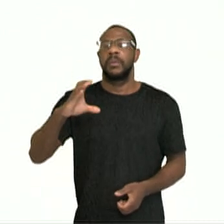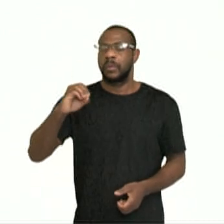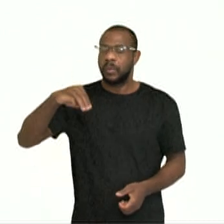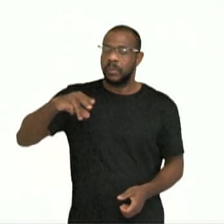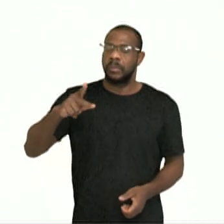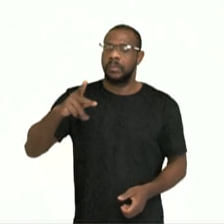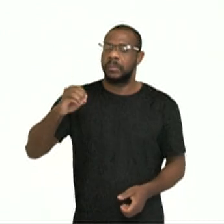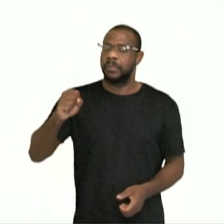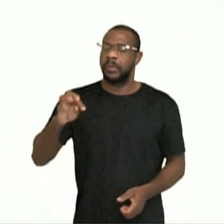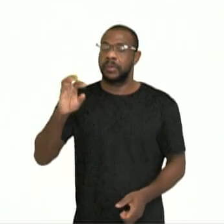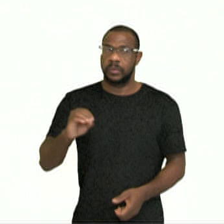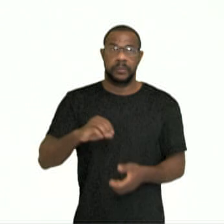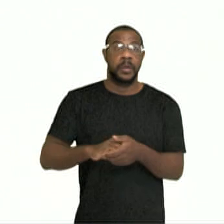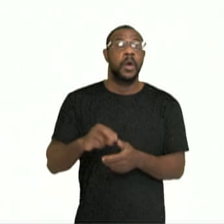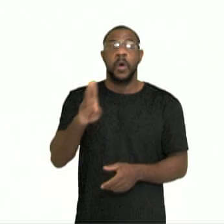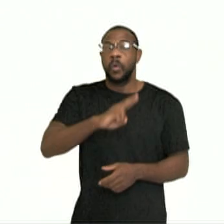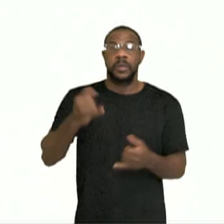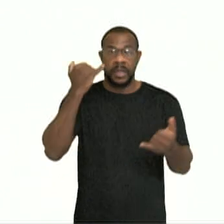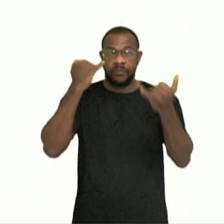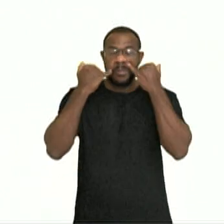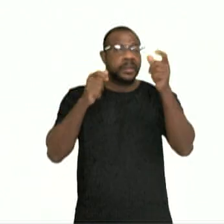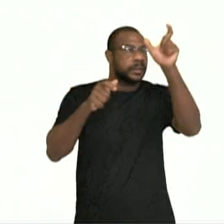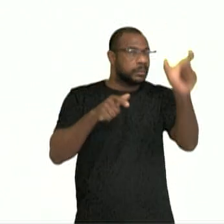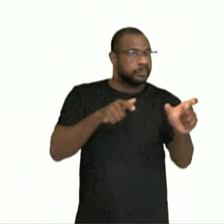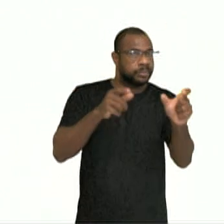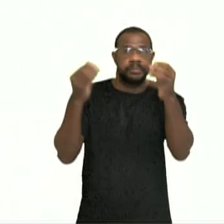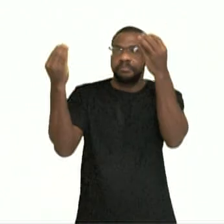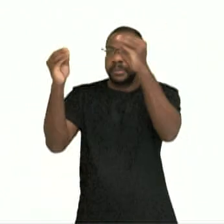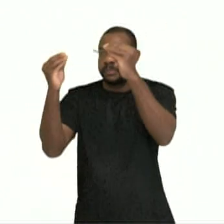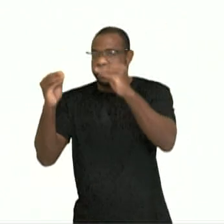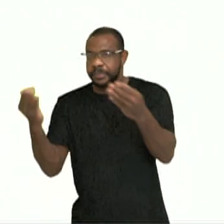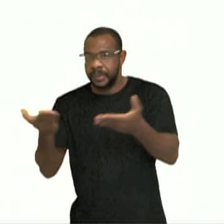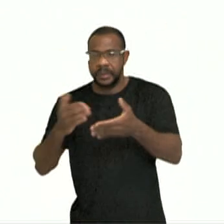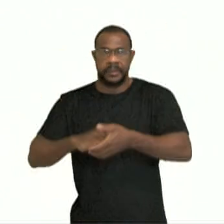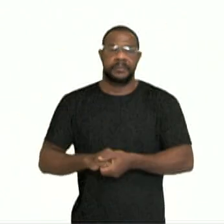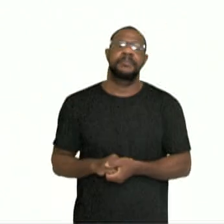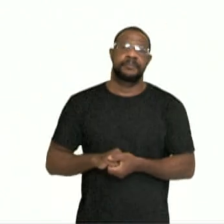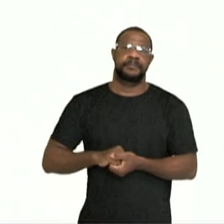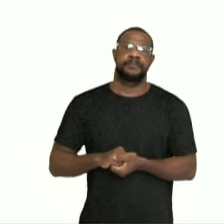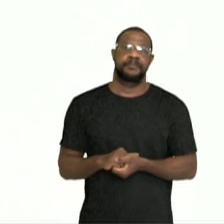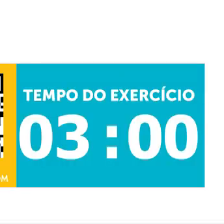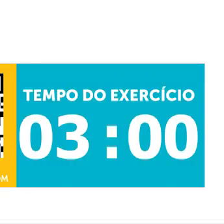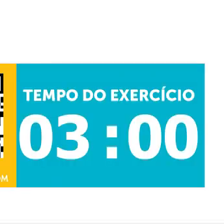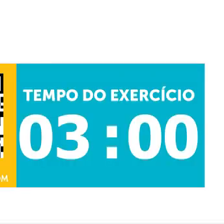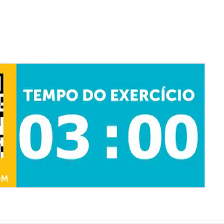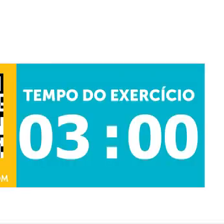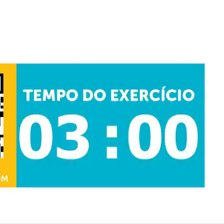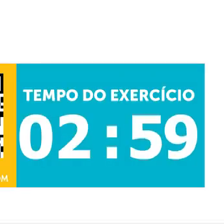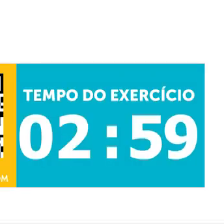vão calcular depois de 3 anos qual que é o valor líquido que Isabelle retirou. Já voltamos a conferir.